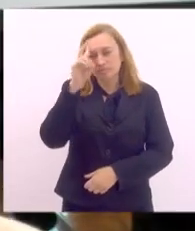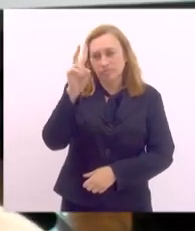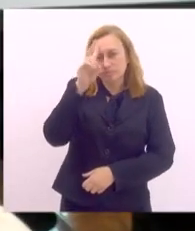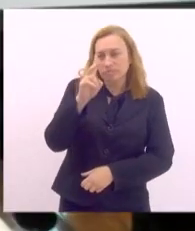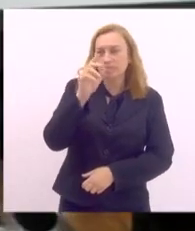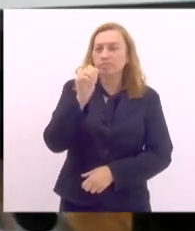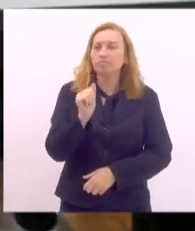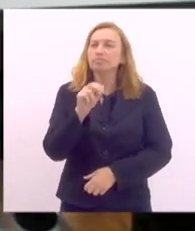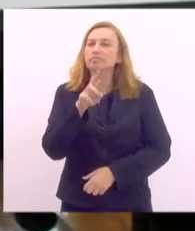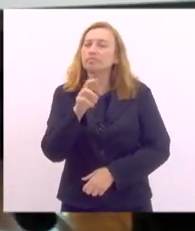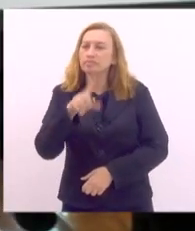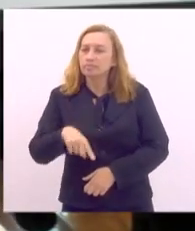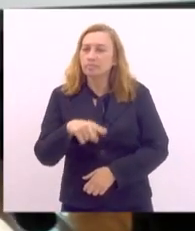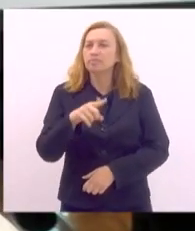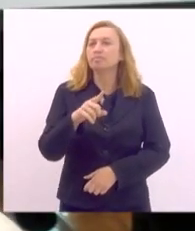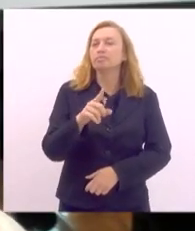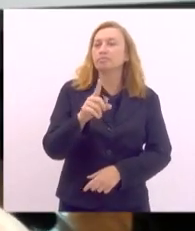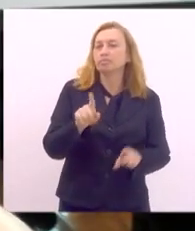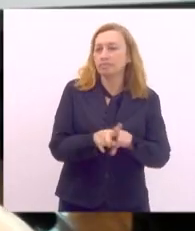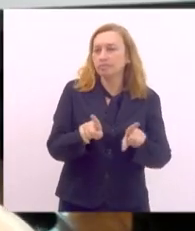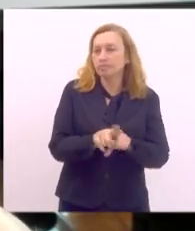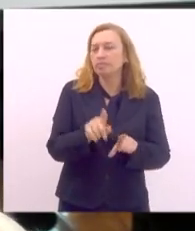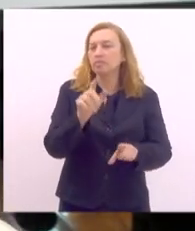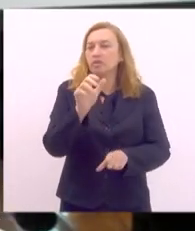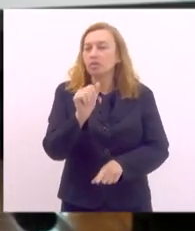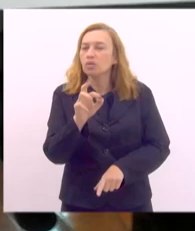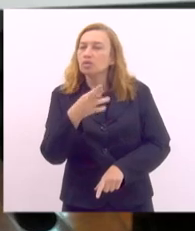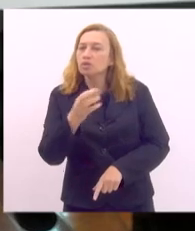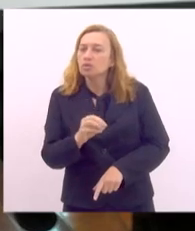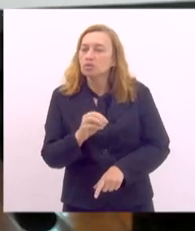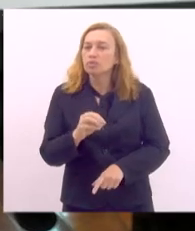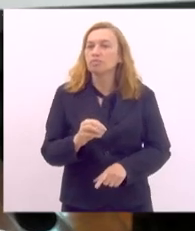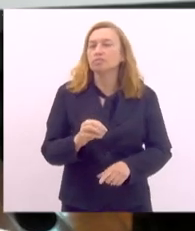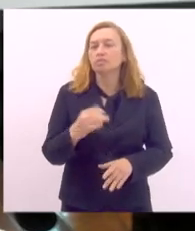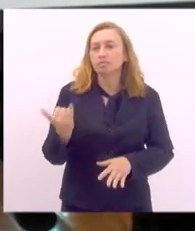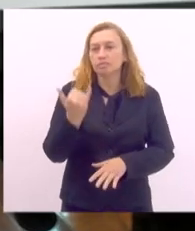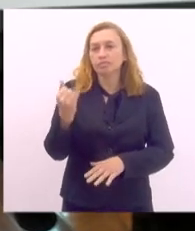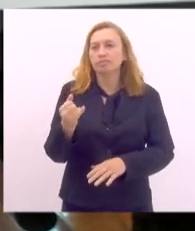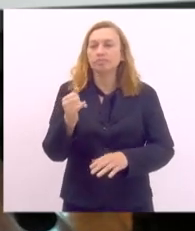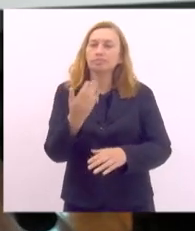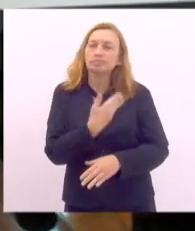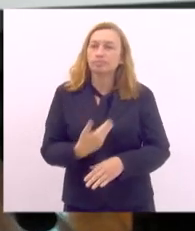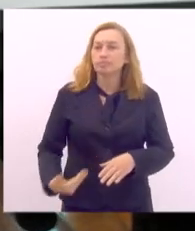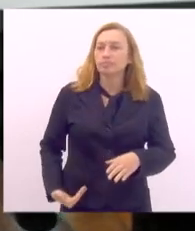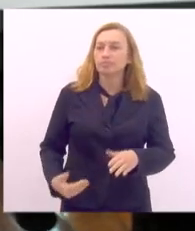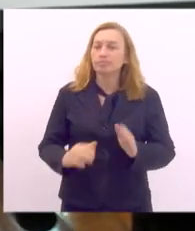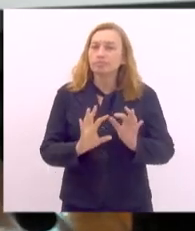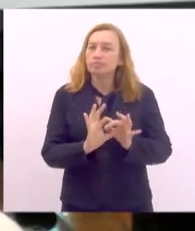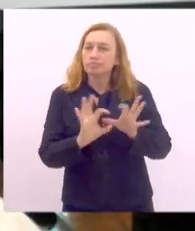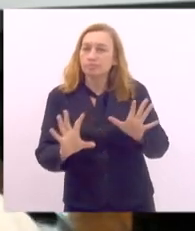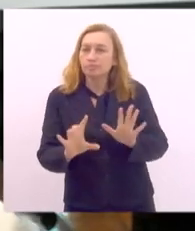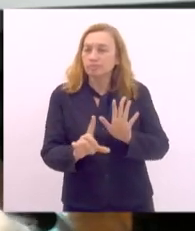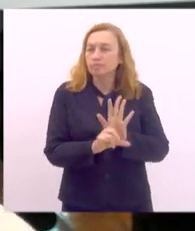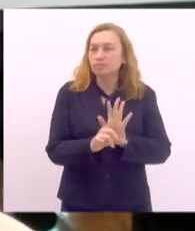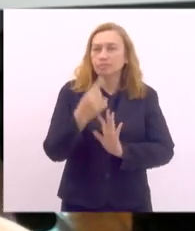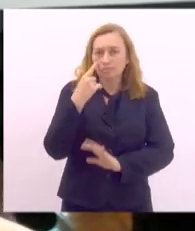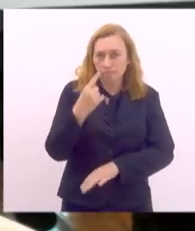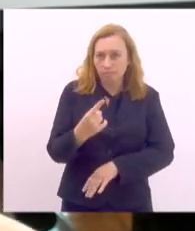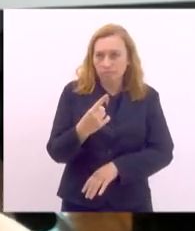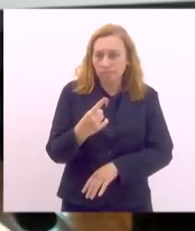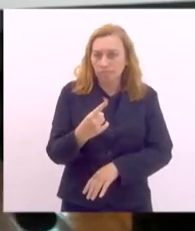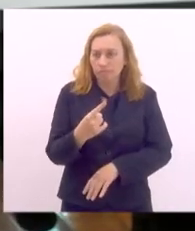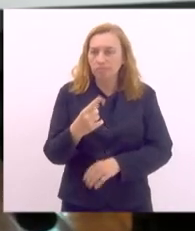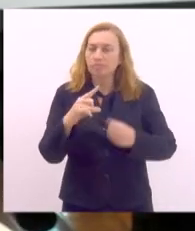André e Rodrigo, que os artigos que eram mais, digamos, controvertidos para o governo, eles ficaram com redação autorizativa. Não sei se o André se lembra disso. Que